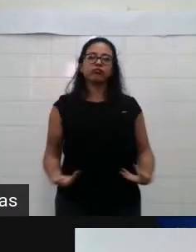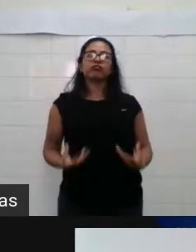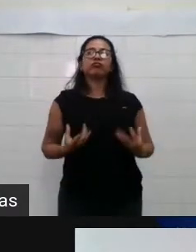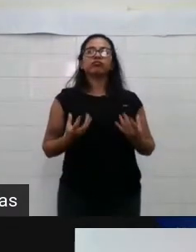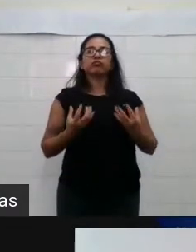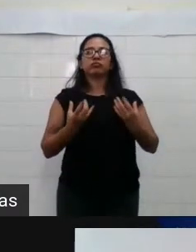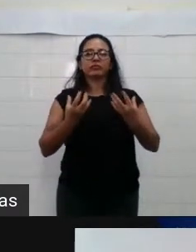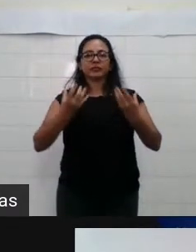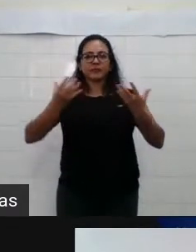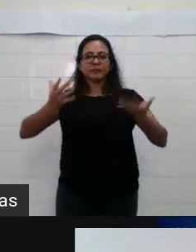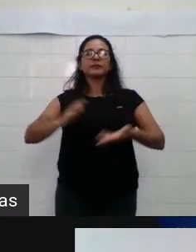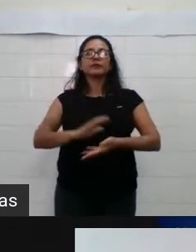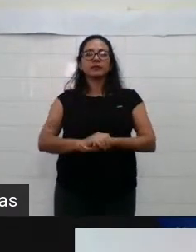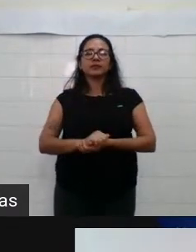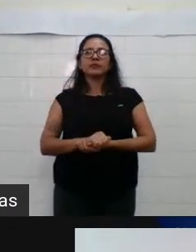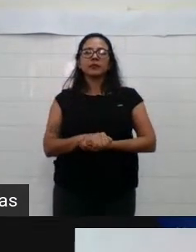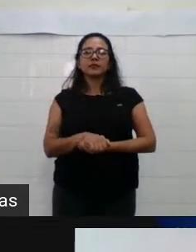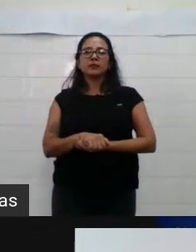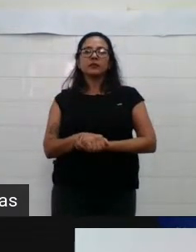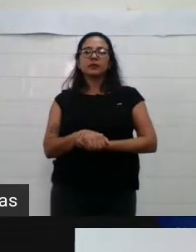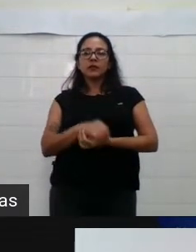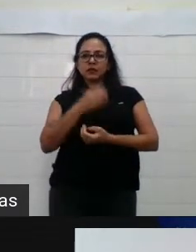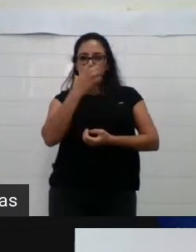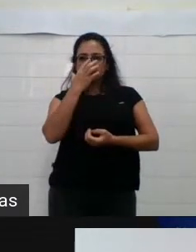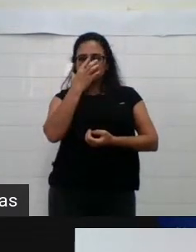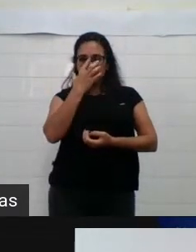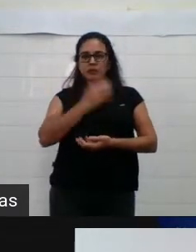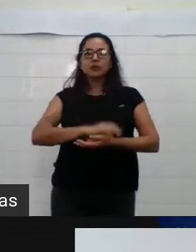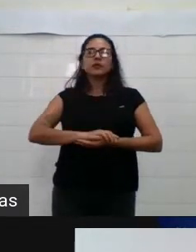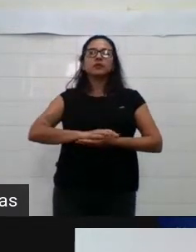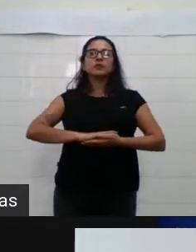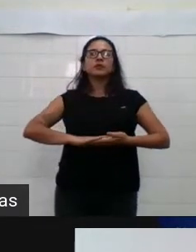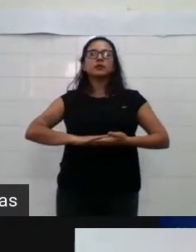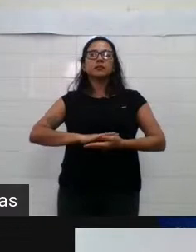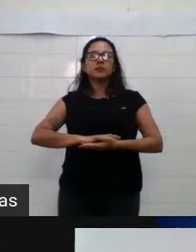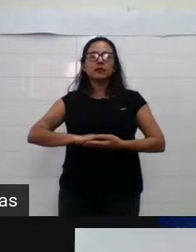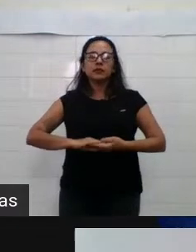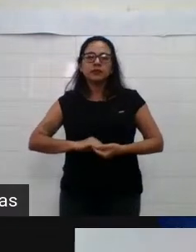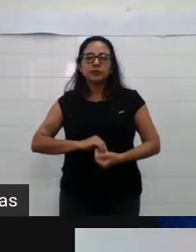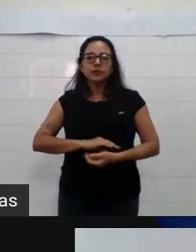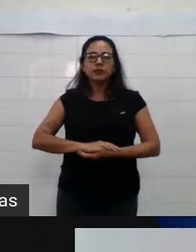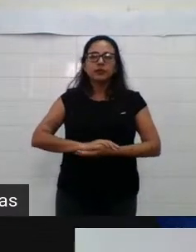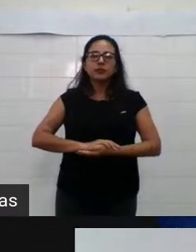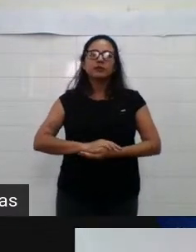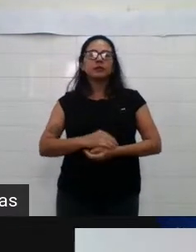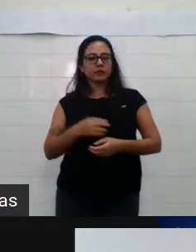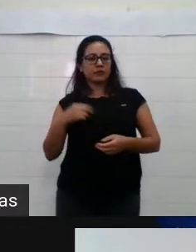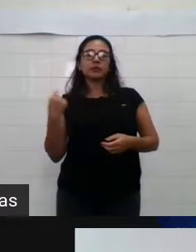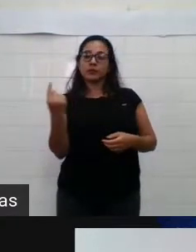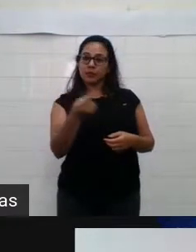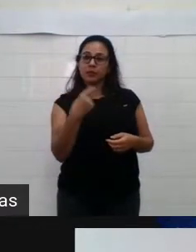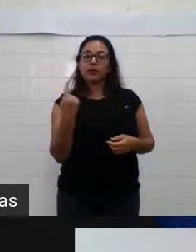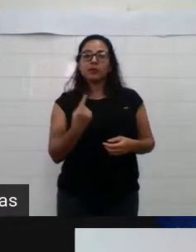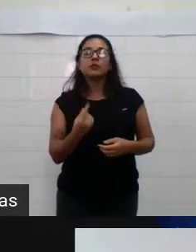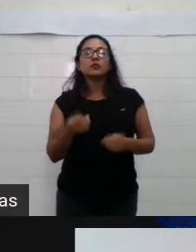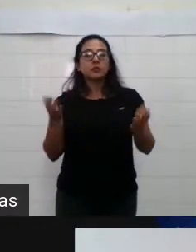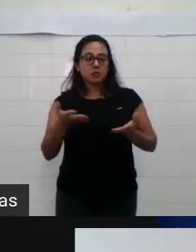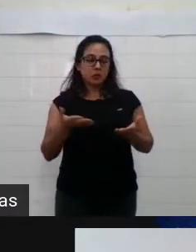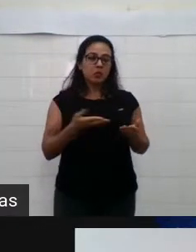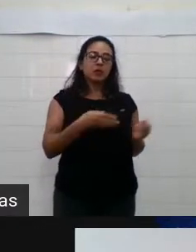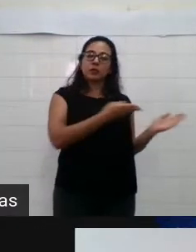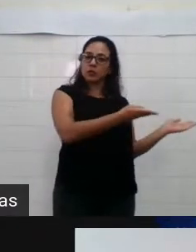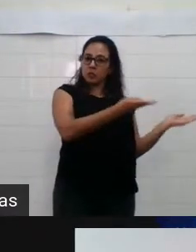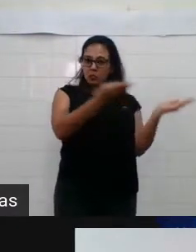chegando quente lá para as pessoas lá no YouTube, tá bom, Rose? Nós vamos, então, convidar o